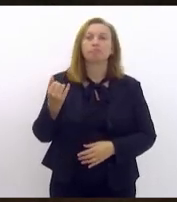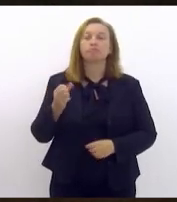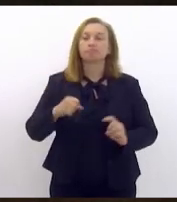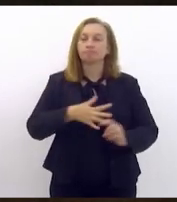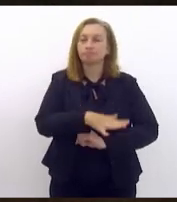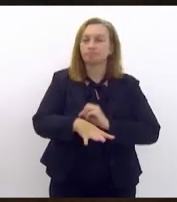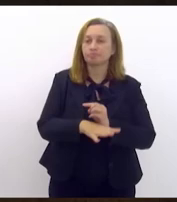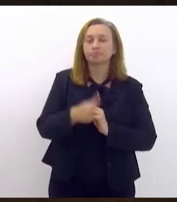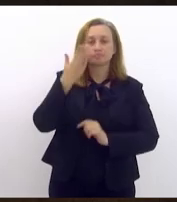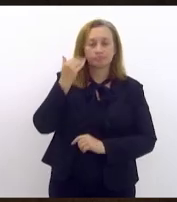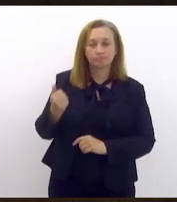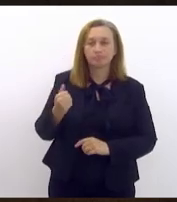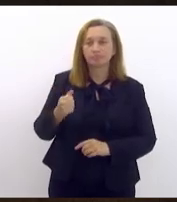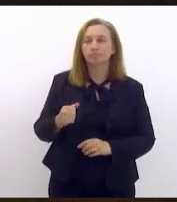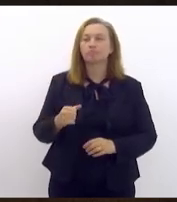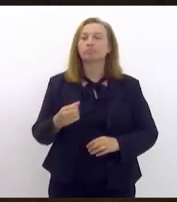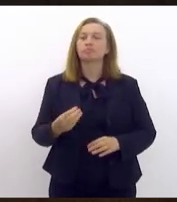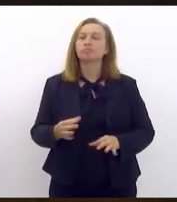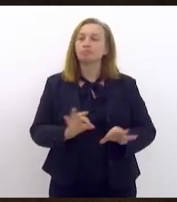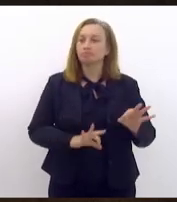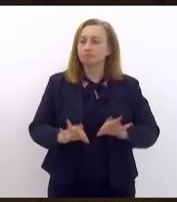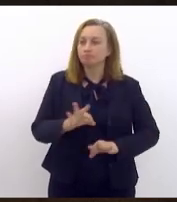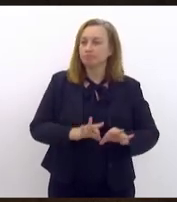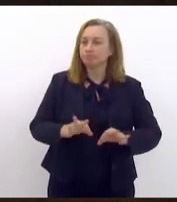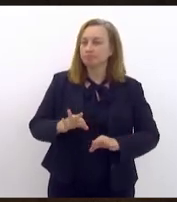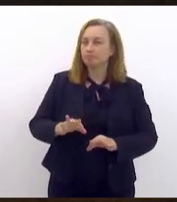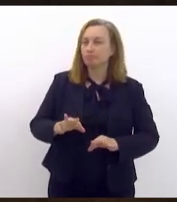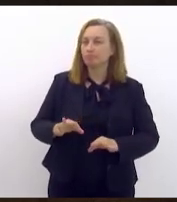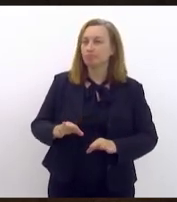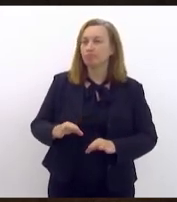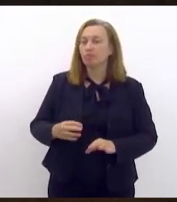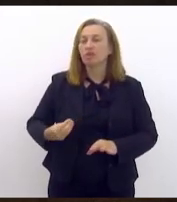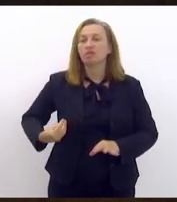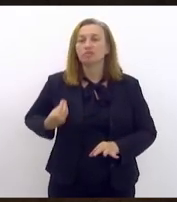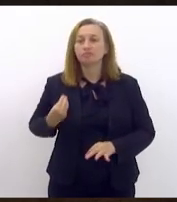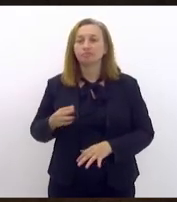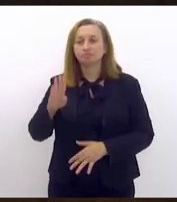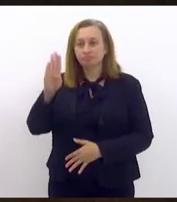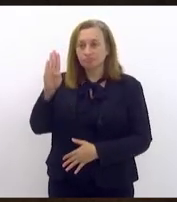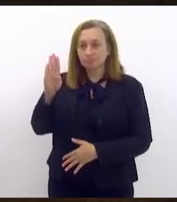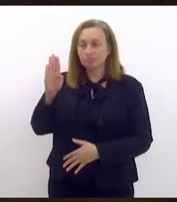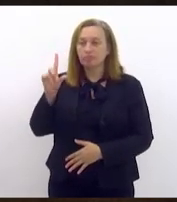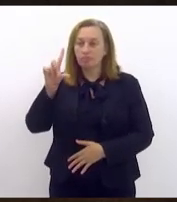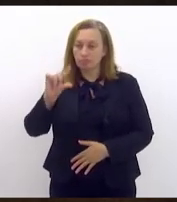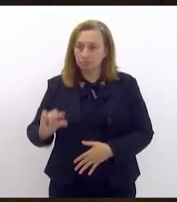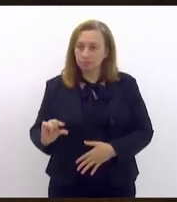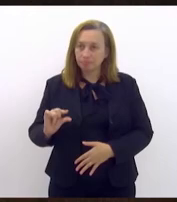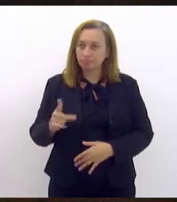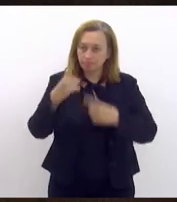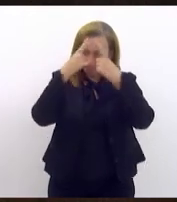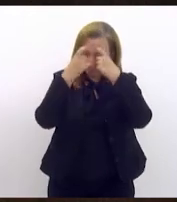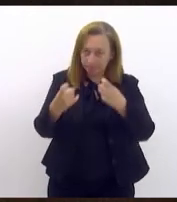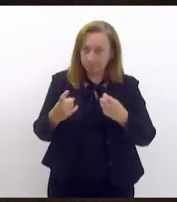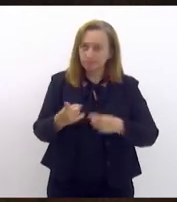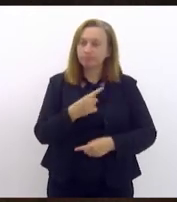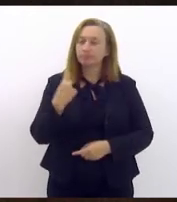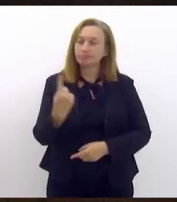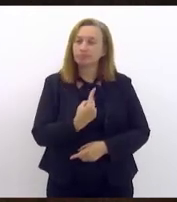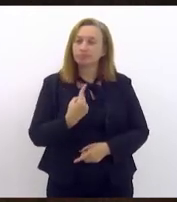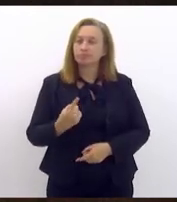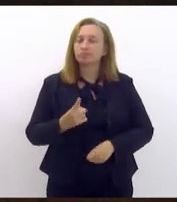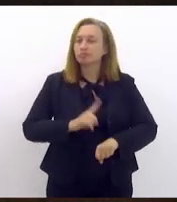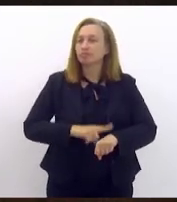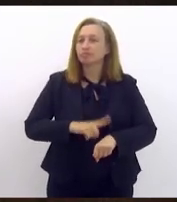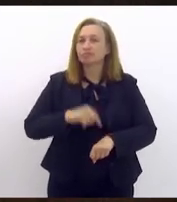presente é um programa de proximidade com a população, é um programa que tem diminuído os índices de violência, e nós que estamos passando um momento